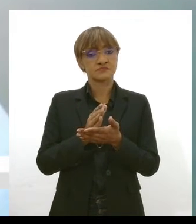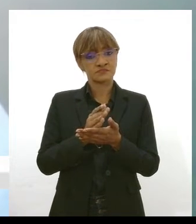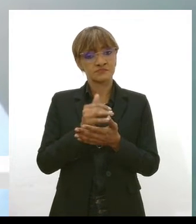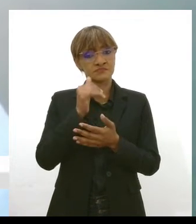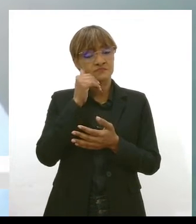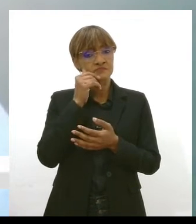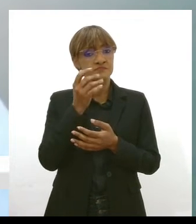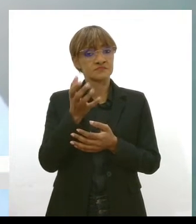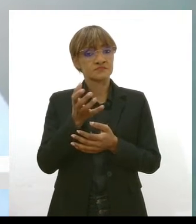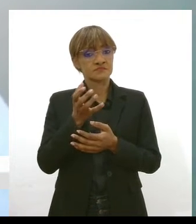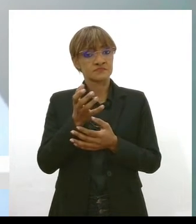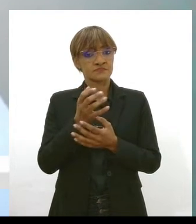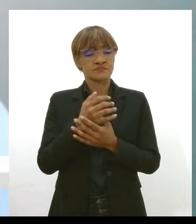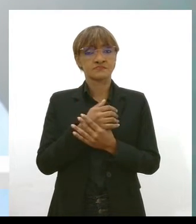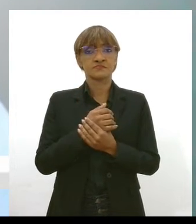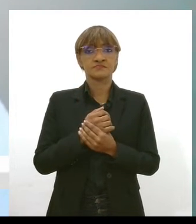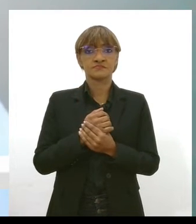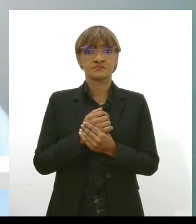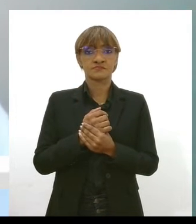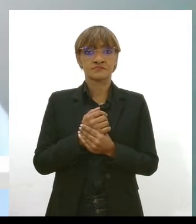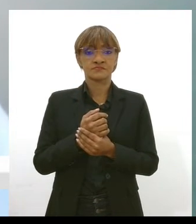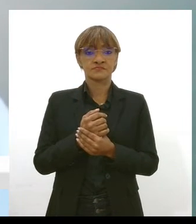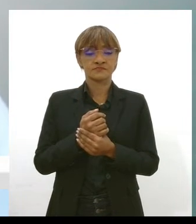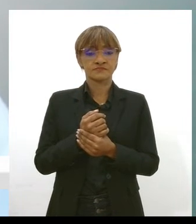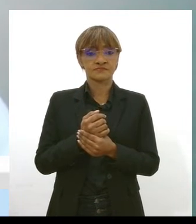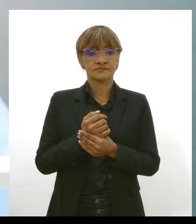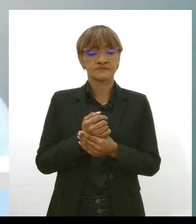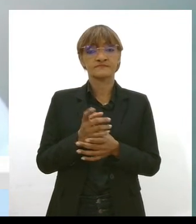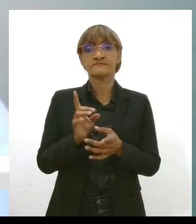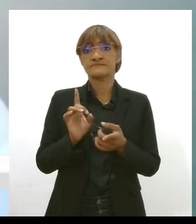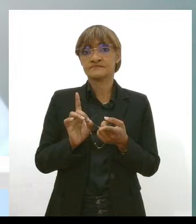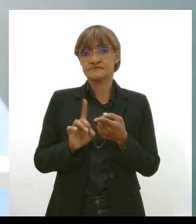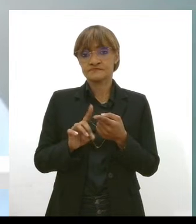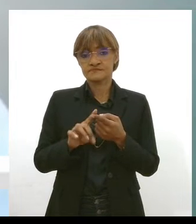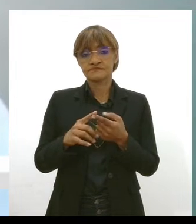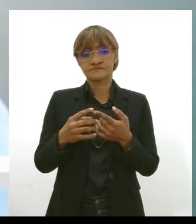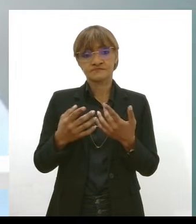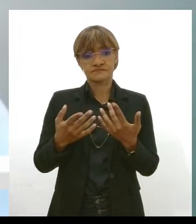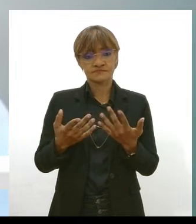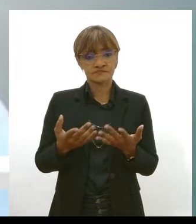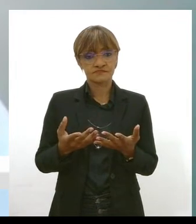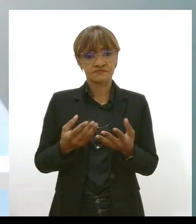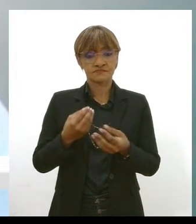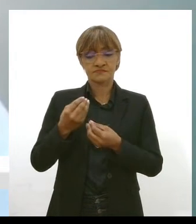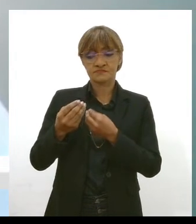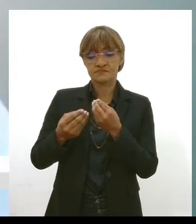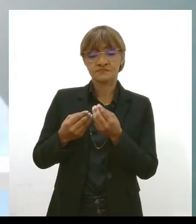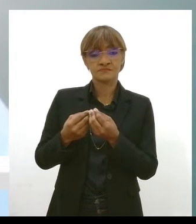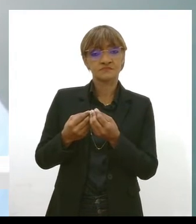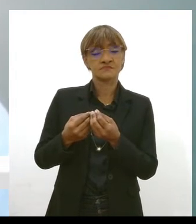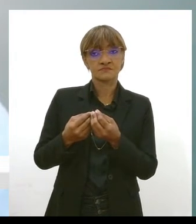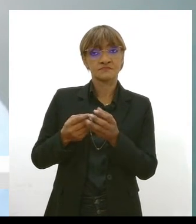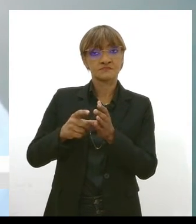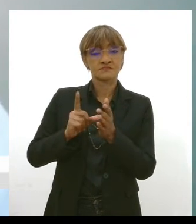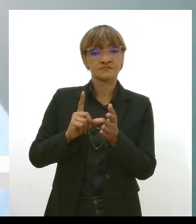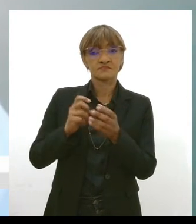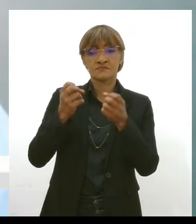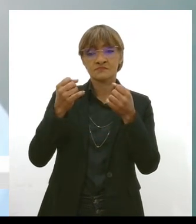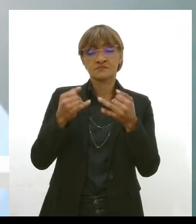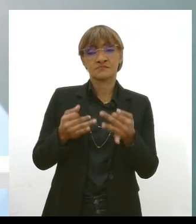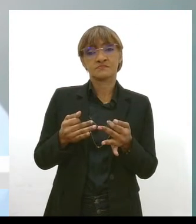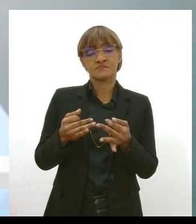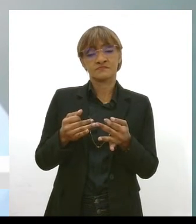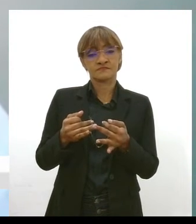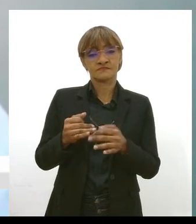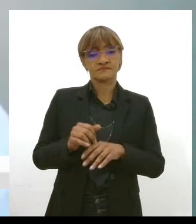cuidado. E também, como eu disse, ambulatório de infertilidade, né, que a gente aqui, no Nordeste, se não